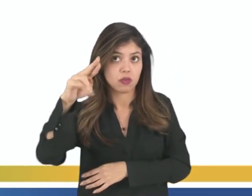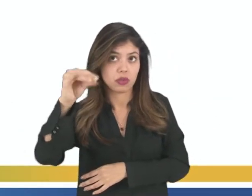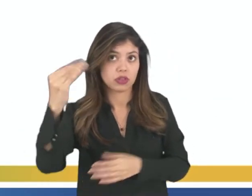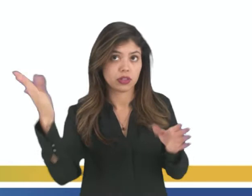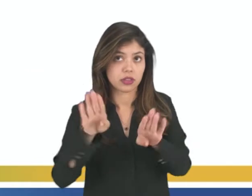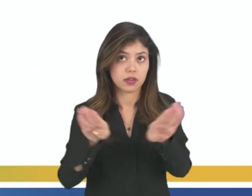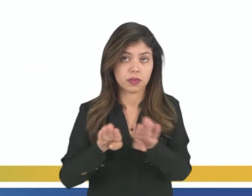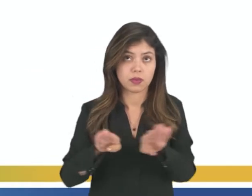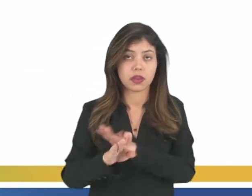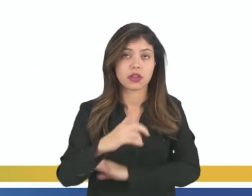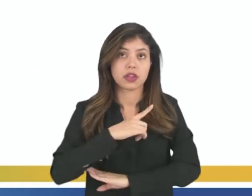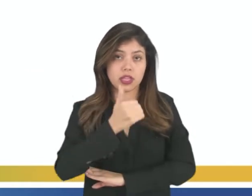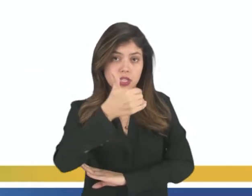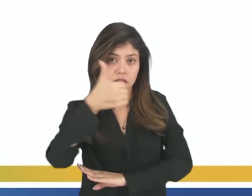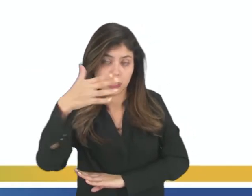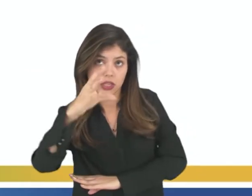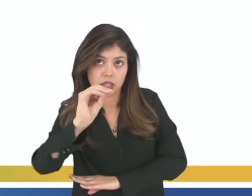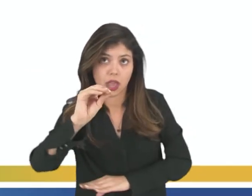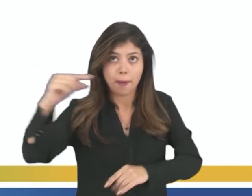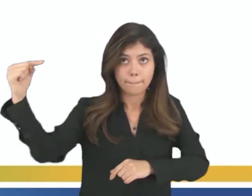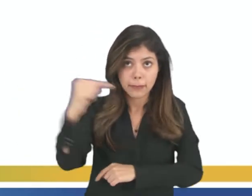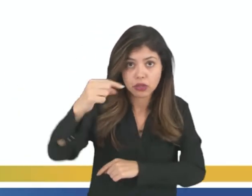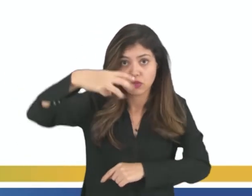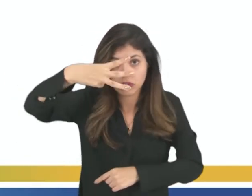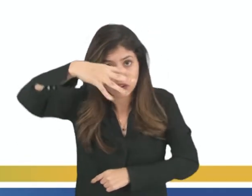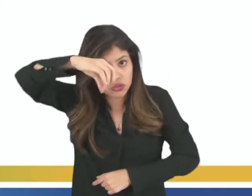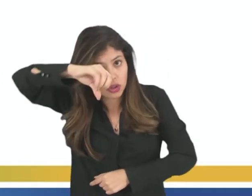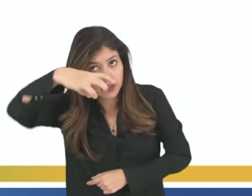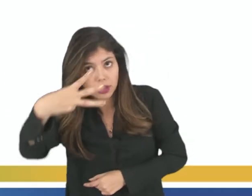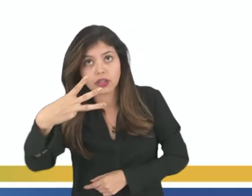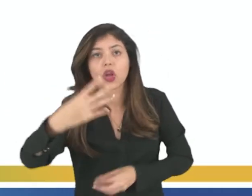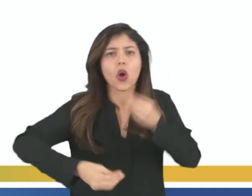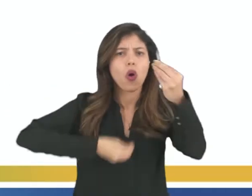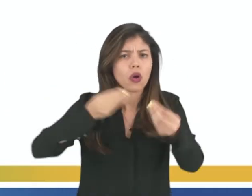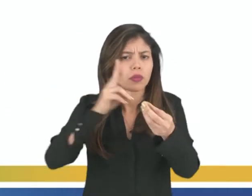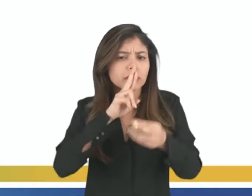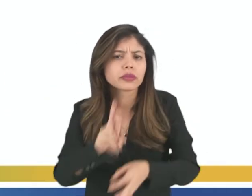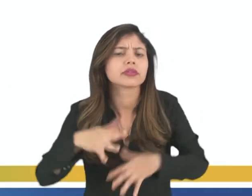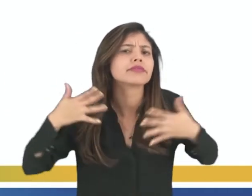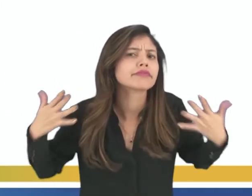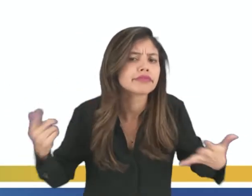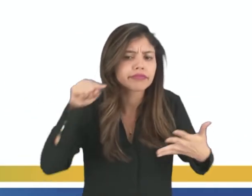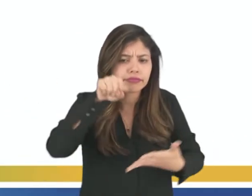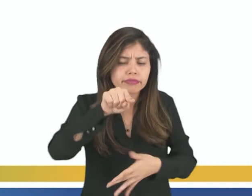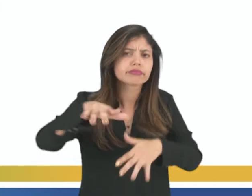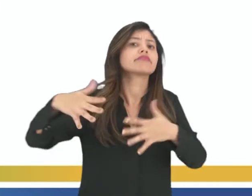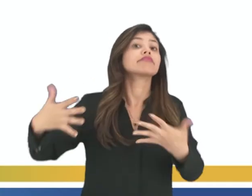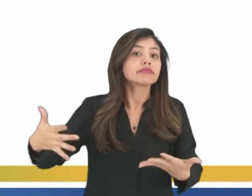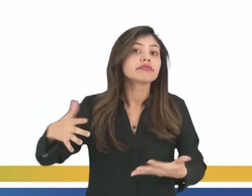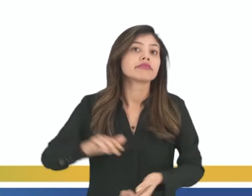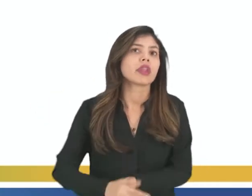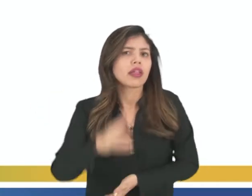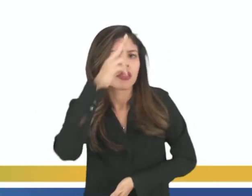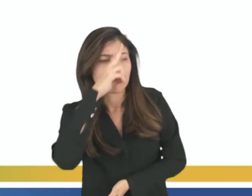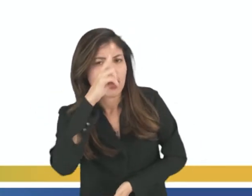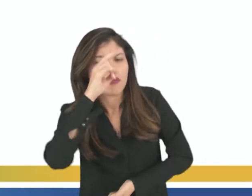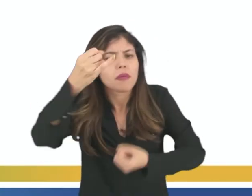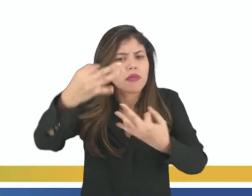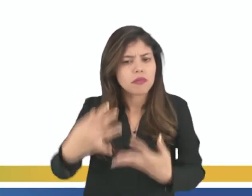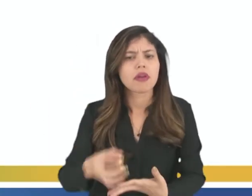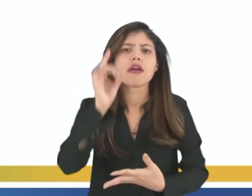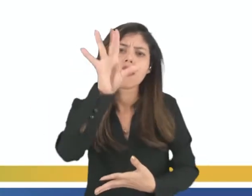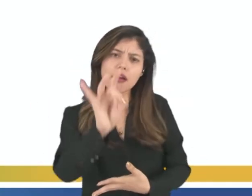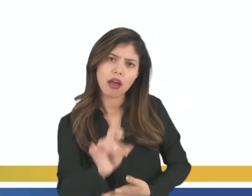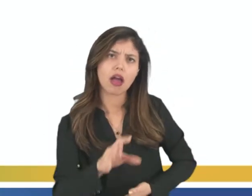entalpia do CO2, menos 393. Como que nós resolvemos uma conta dessa? Lembra que para calcular a variação